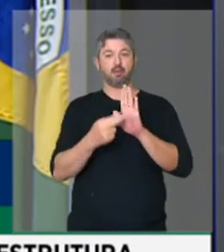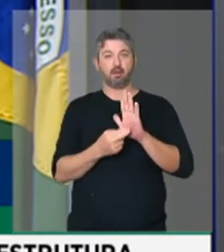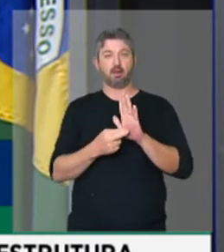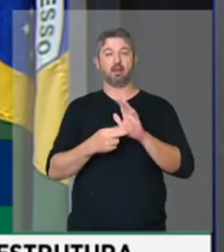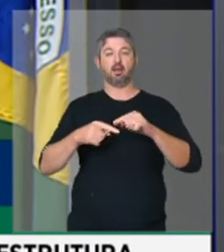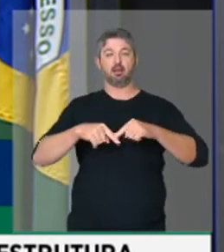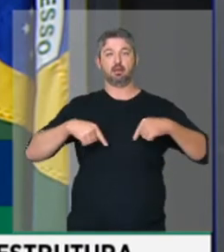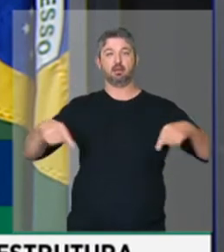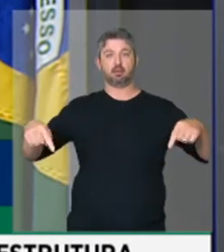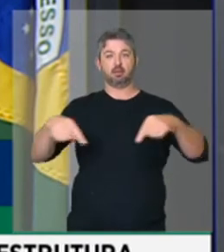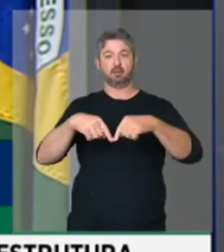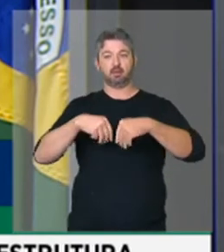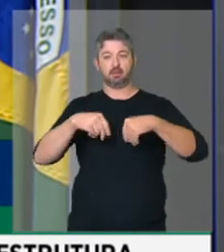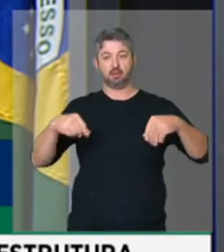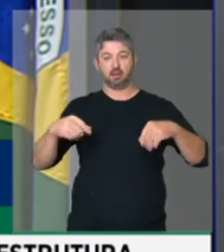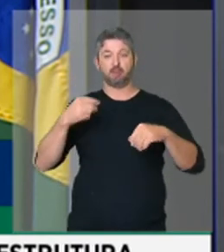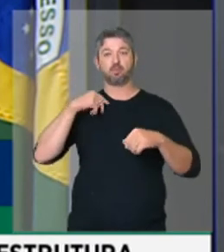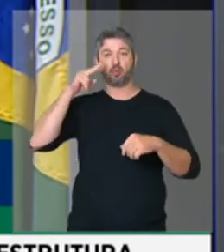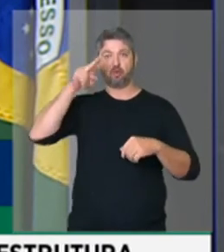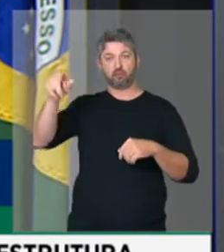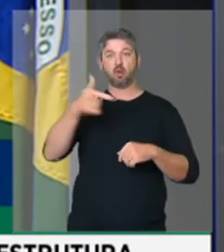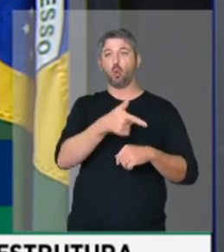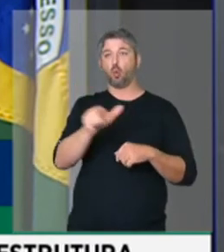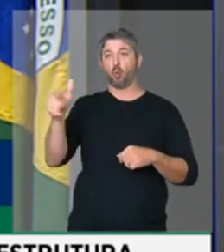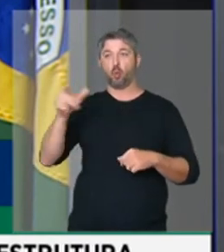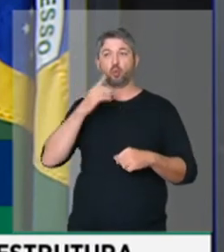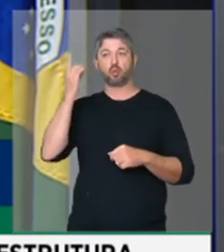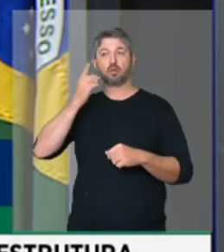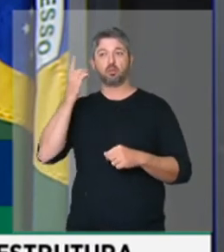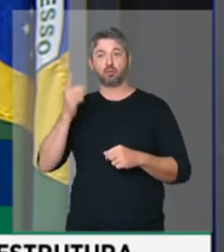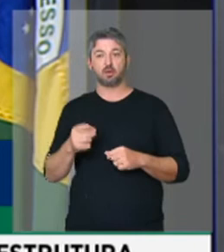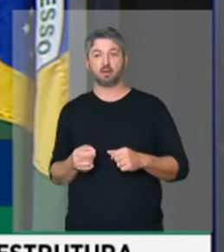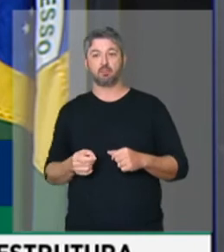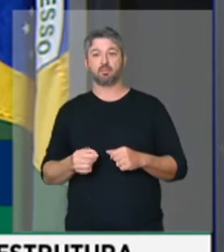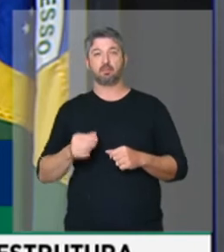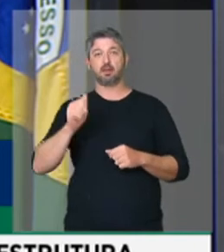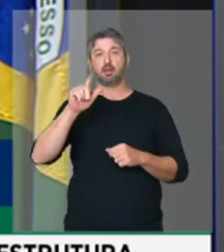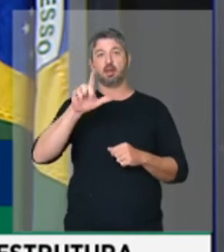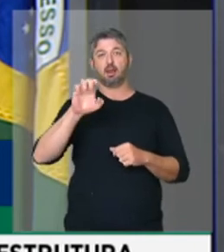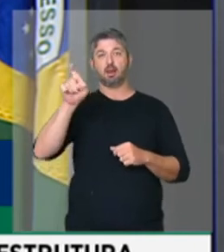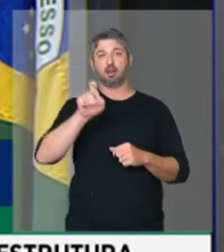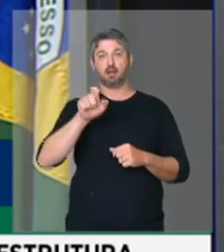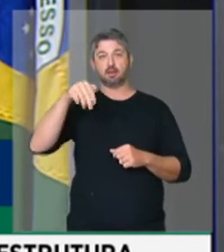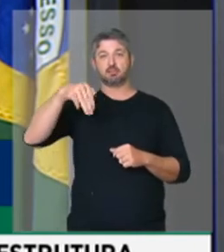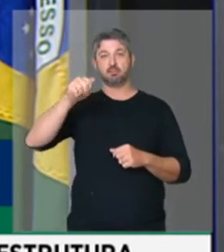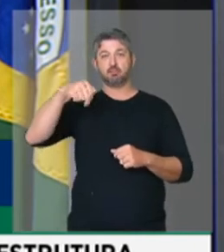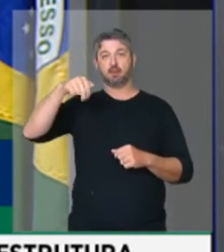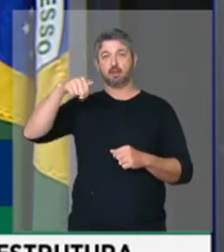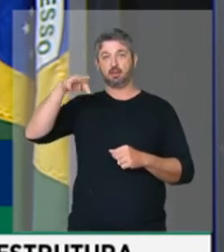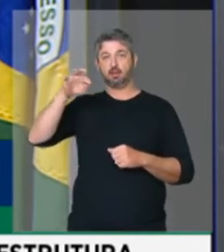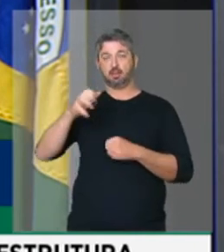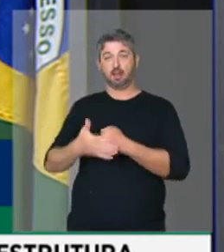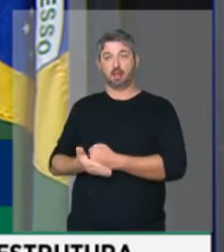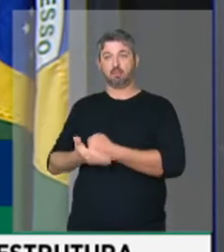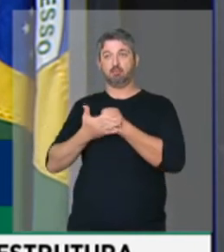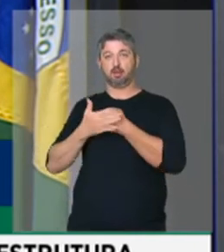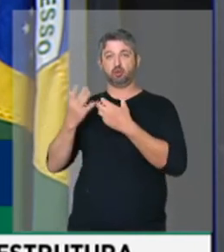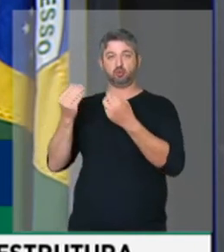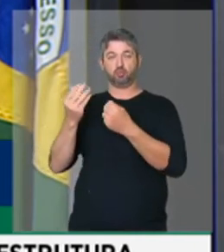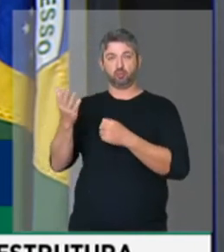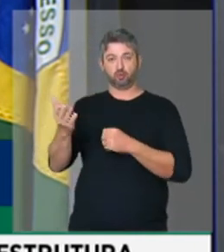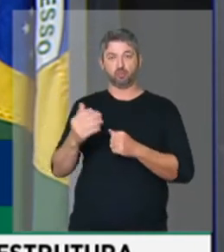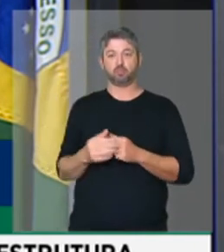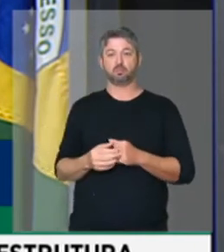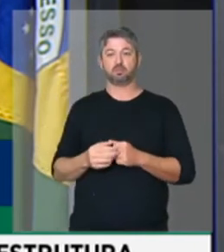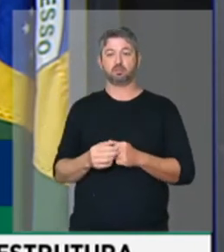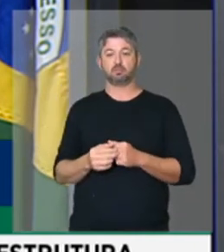fundiária. Eu vejo outros deputados, o deputado Alex Manente, meu líder, que nos ajudou muito nesse projeto, eu lhe